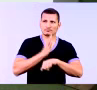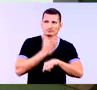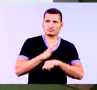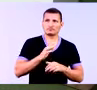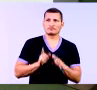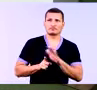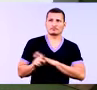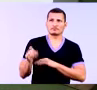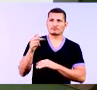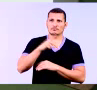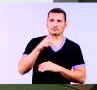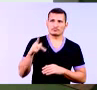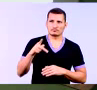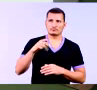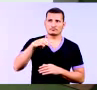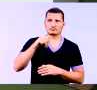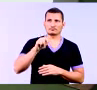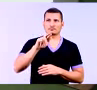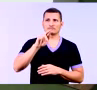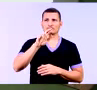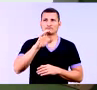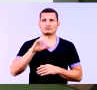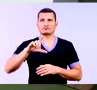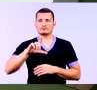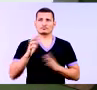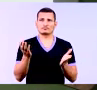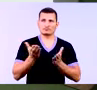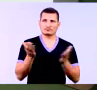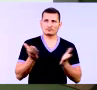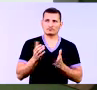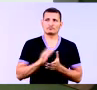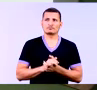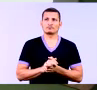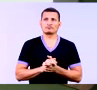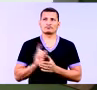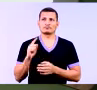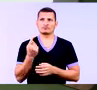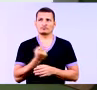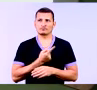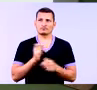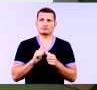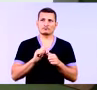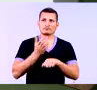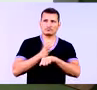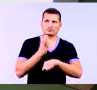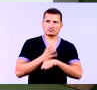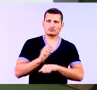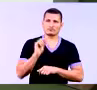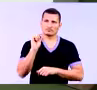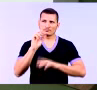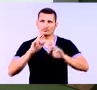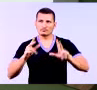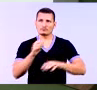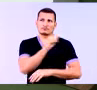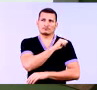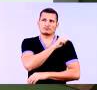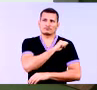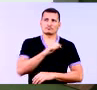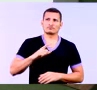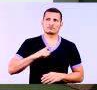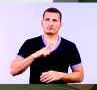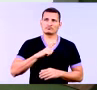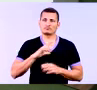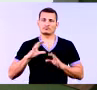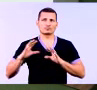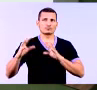Professor Marcel, hoje nós passamos por uma atividade um pouco diferente com os nossos alunos, que acaba englobando tudo que